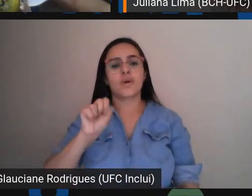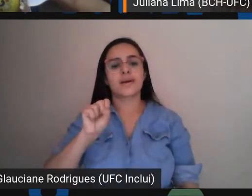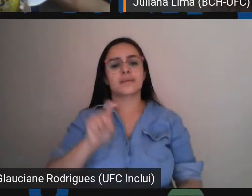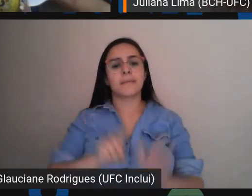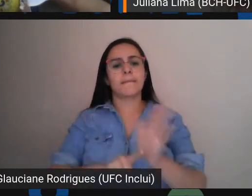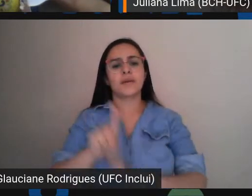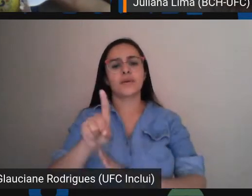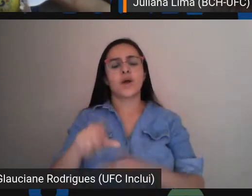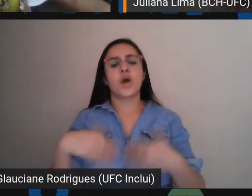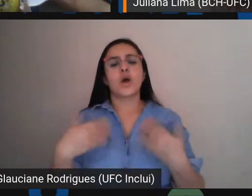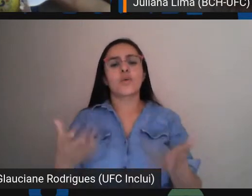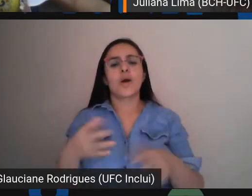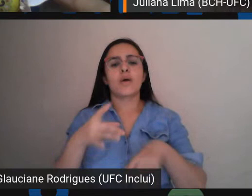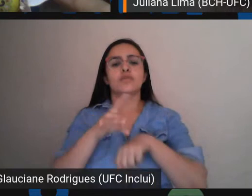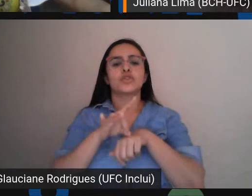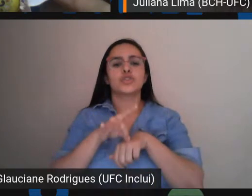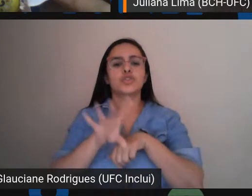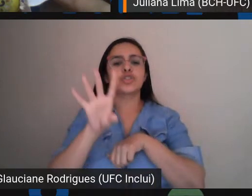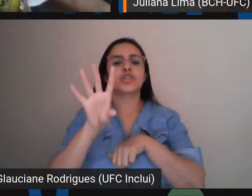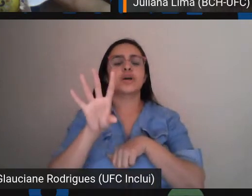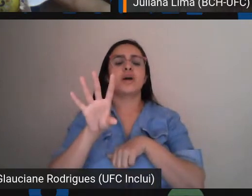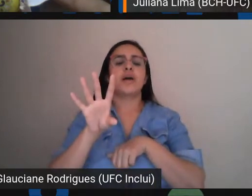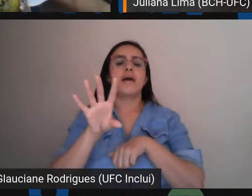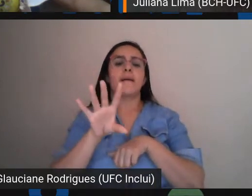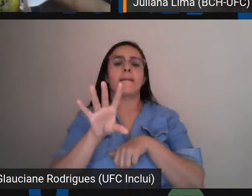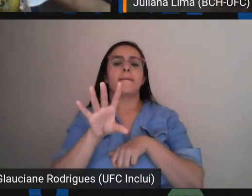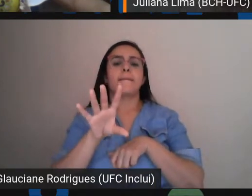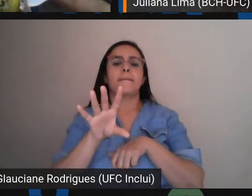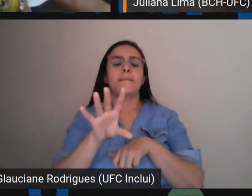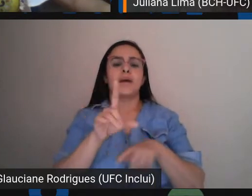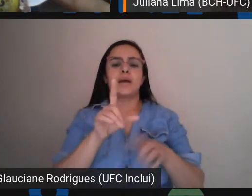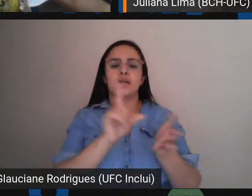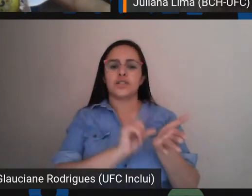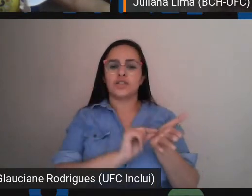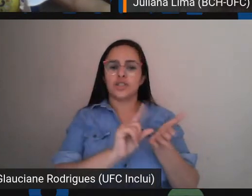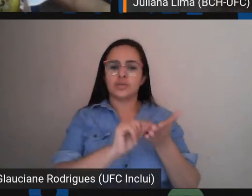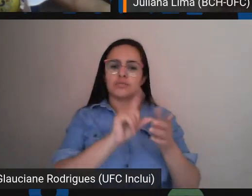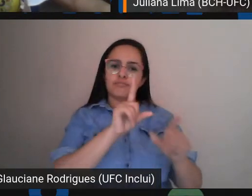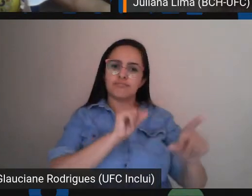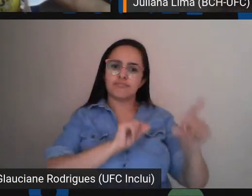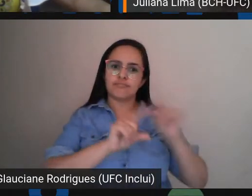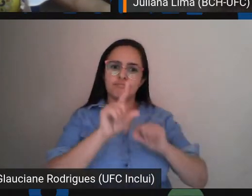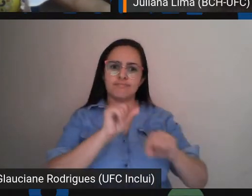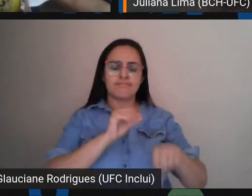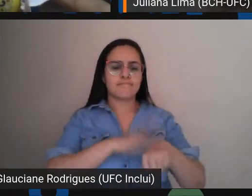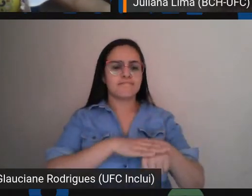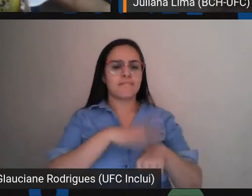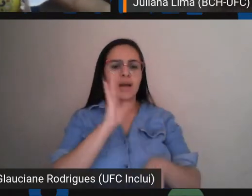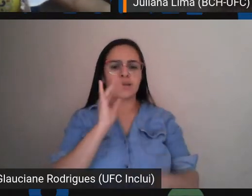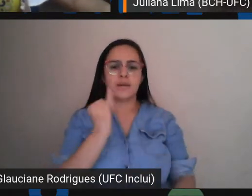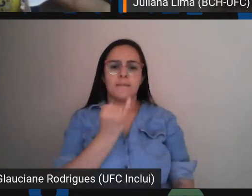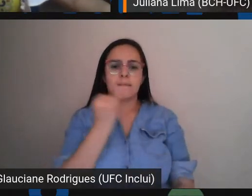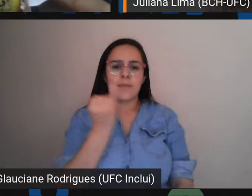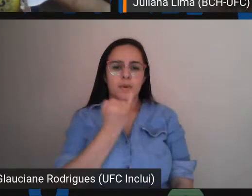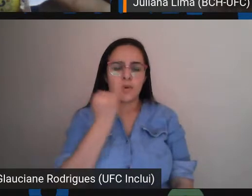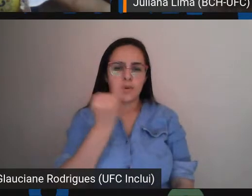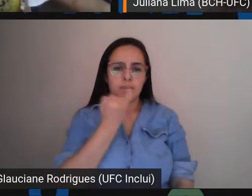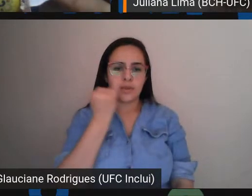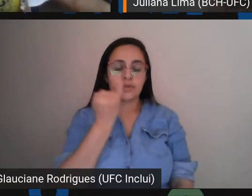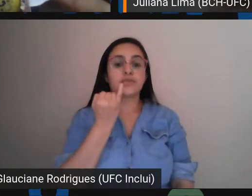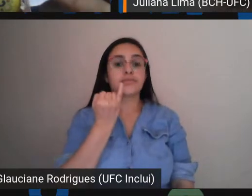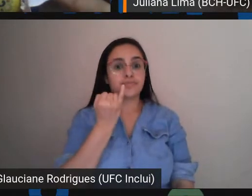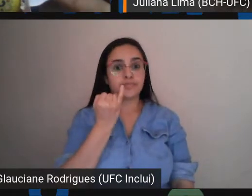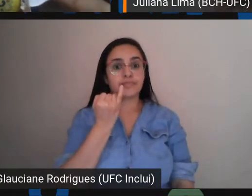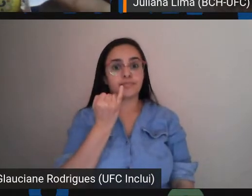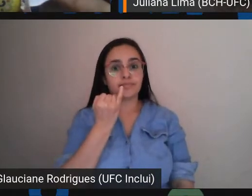a dica para selecionar artigos de referência, ou seja, aqueles que não podem ficar de fora, para testar se os descritores na busca de